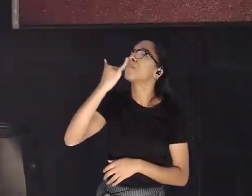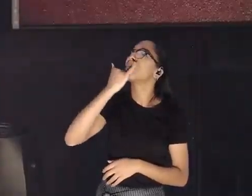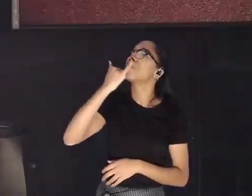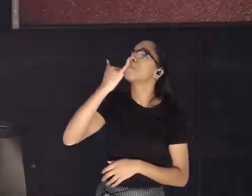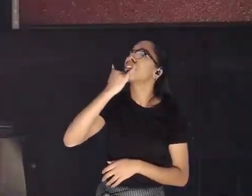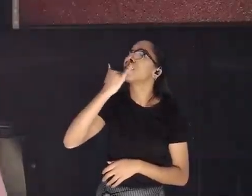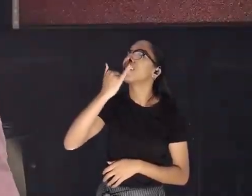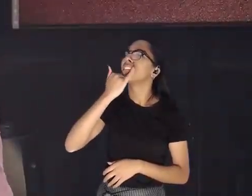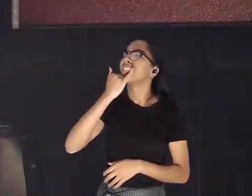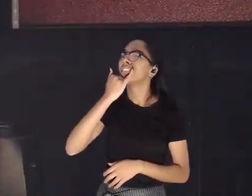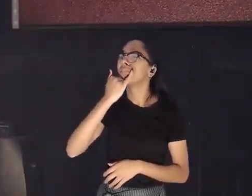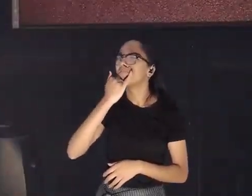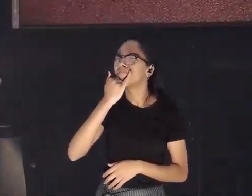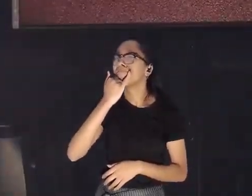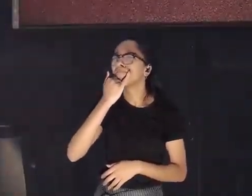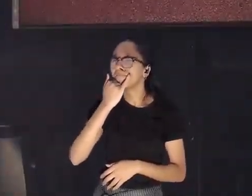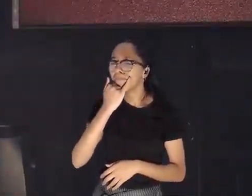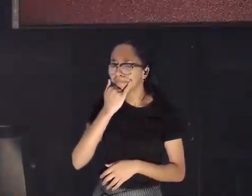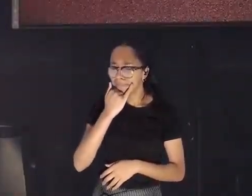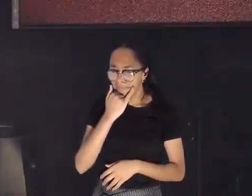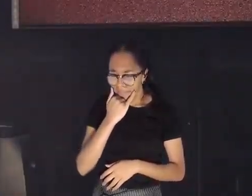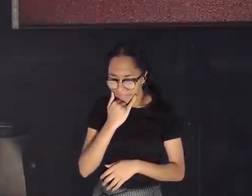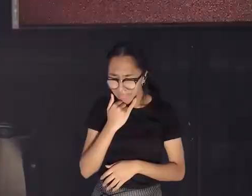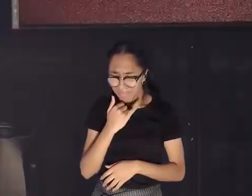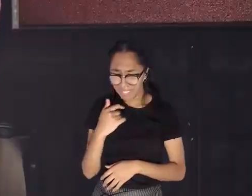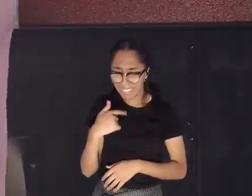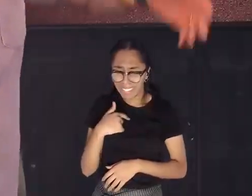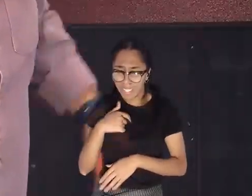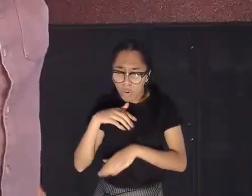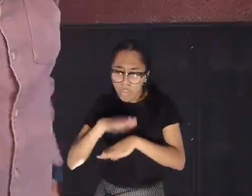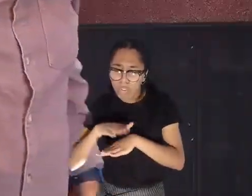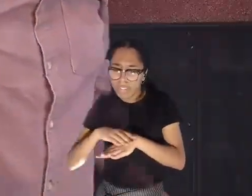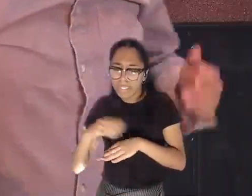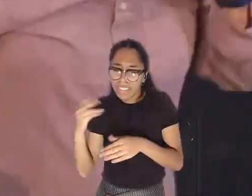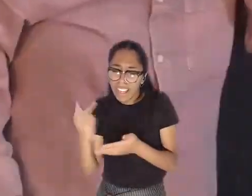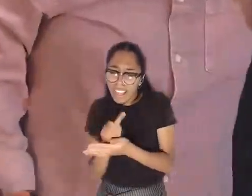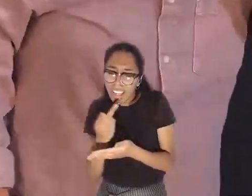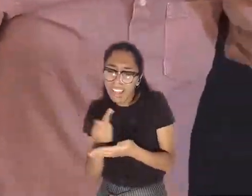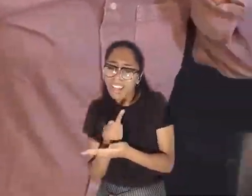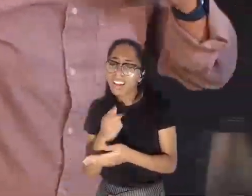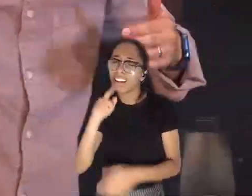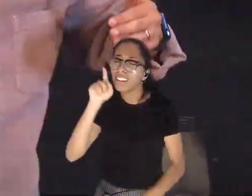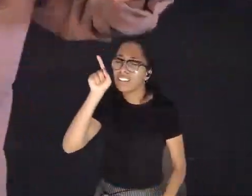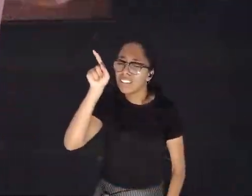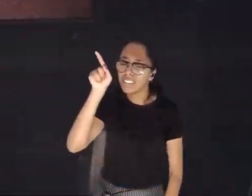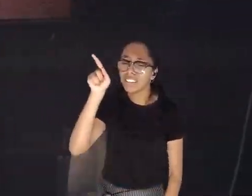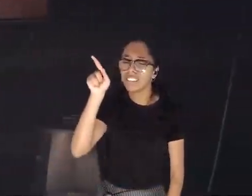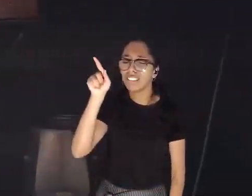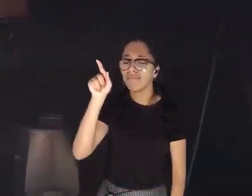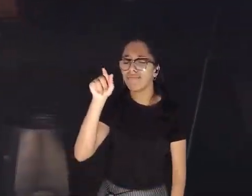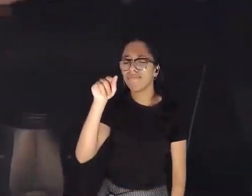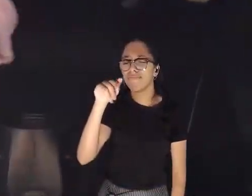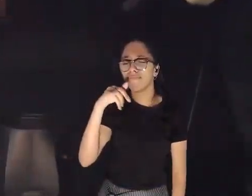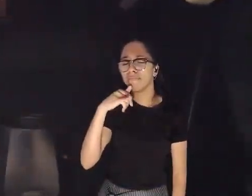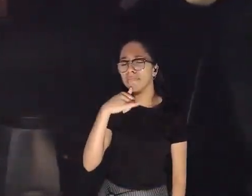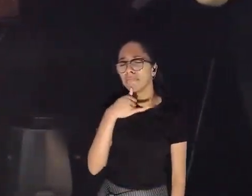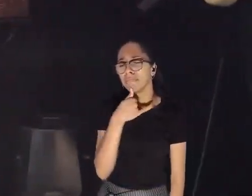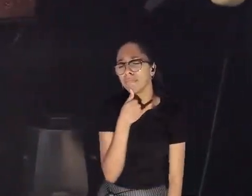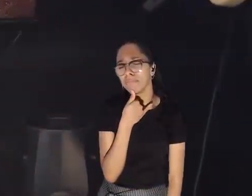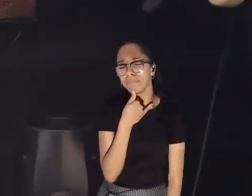Me perdoa, Senhor, porque se eu entristeci o Senhor, se eu entristeci a sua presença, me perdoa, Senhor, se